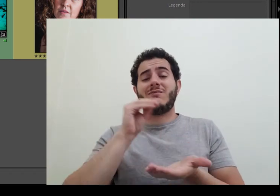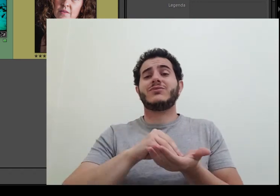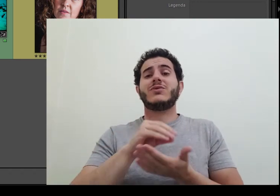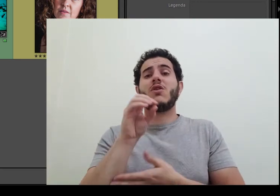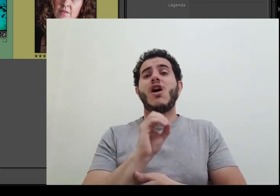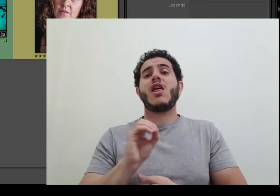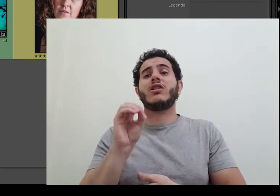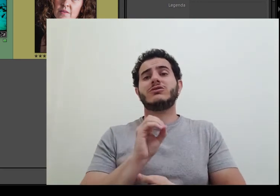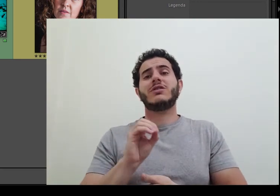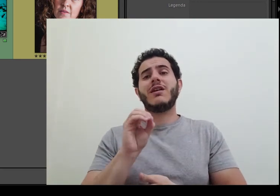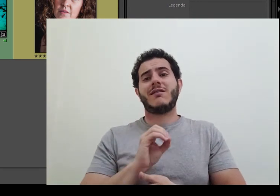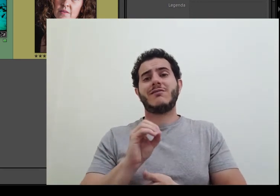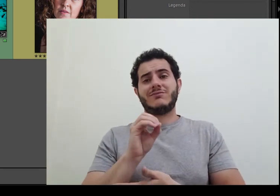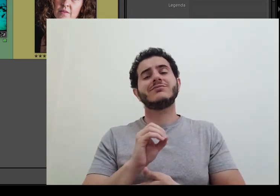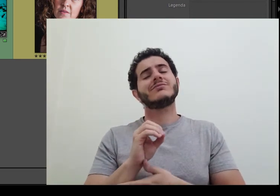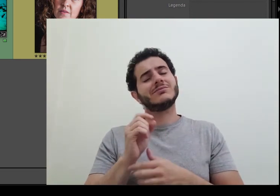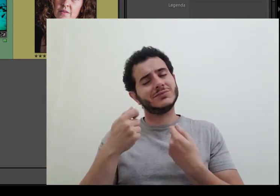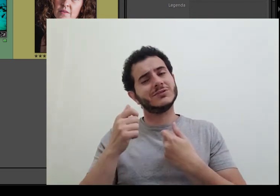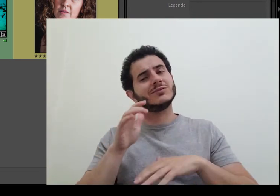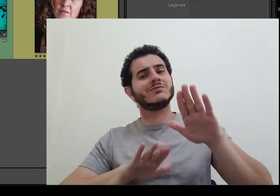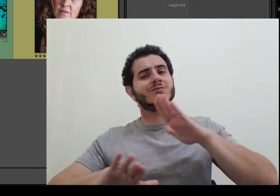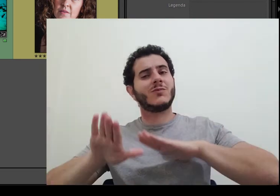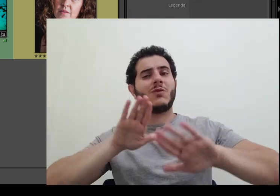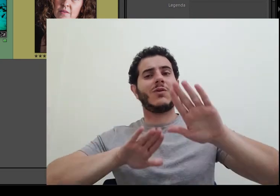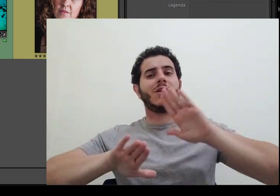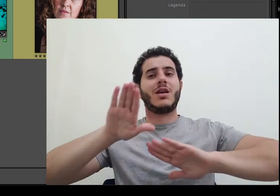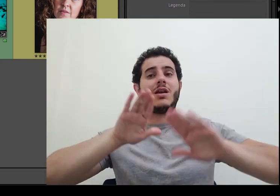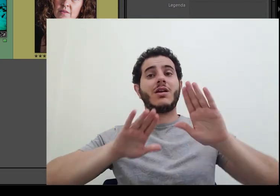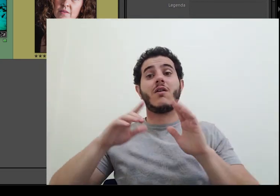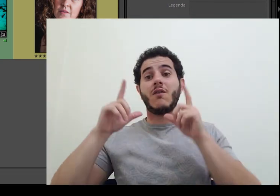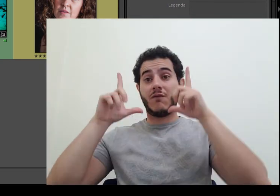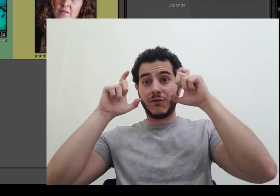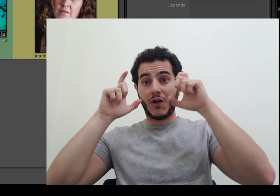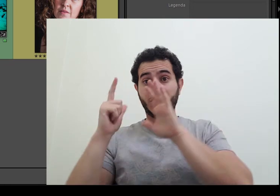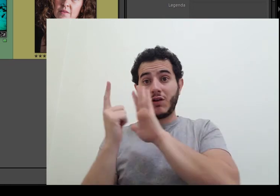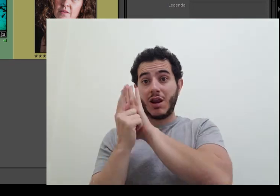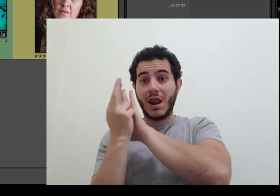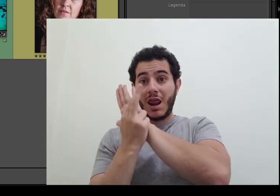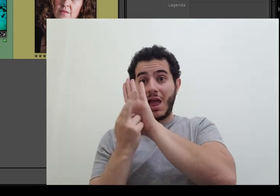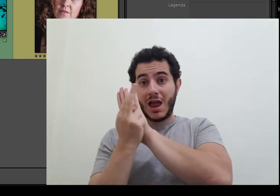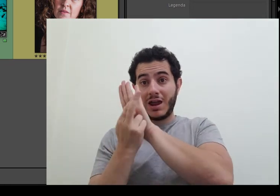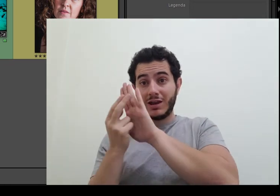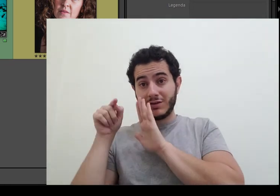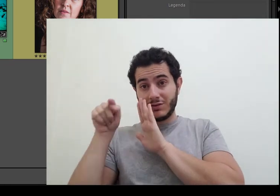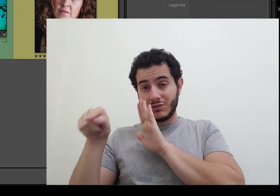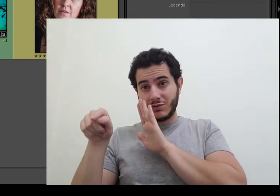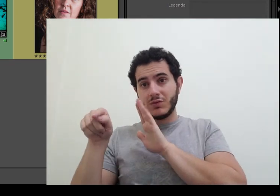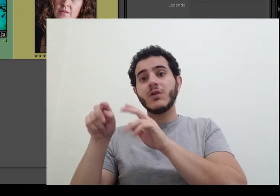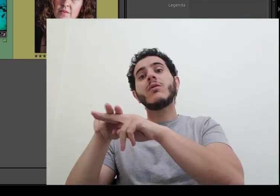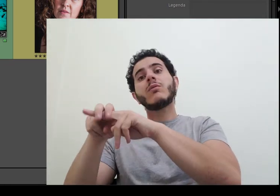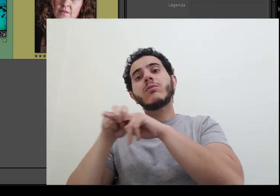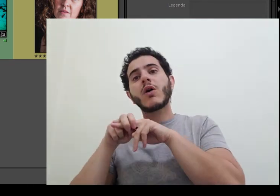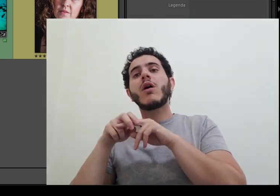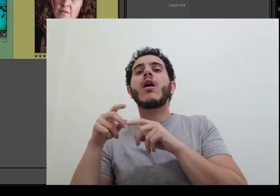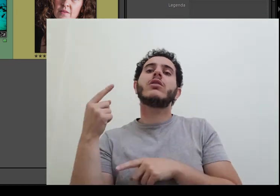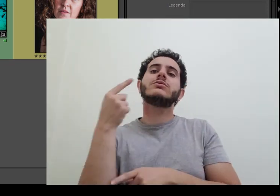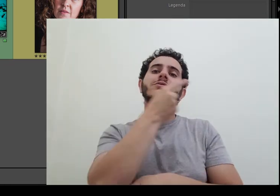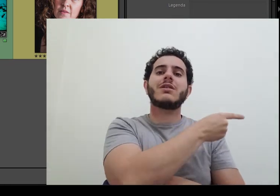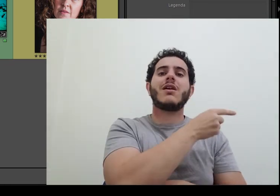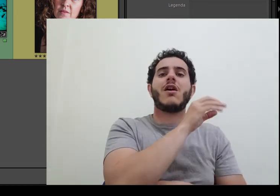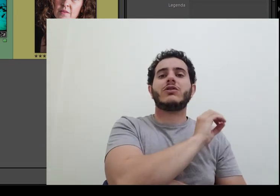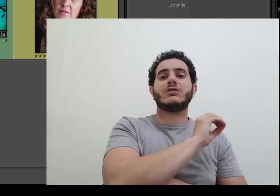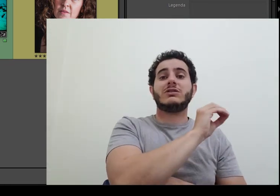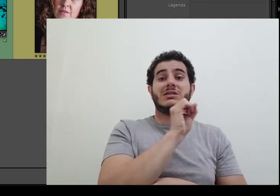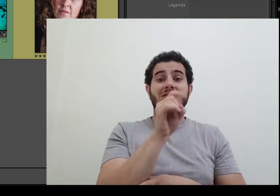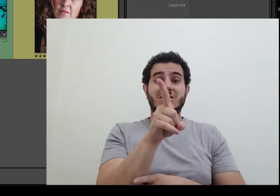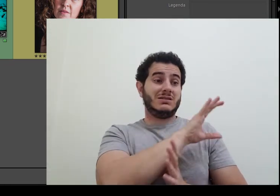Então, um grande erro e uma coisa que tem que ter muita atenção. As fotos que estão no Lightroom, elas estão no disco rígido. E